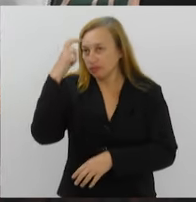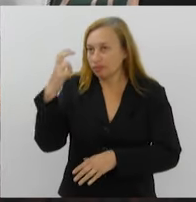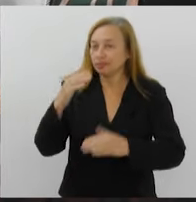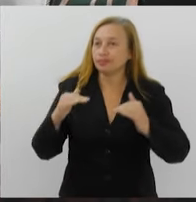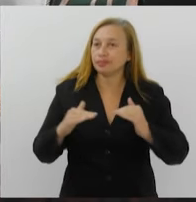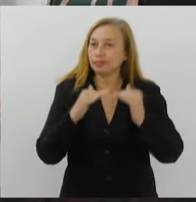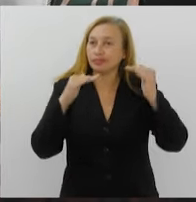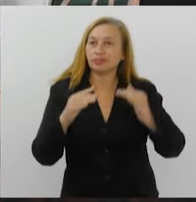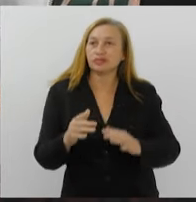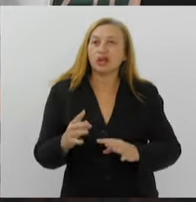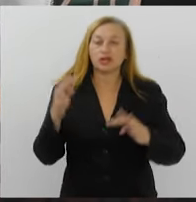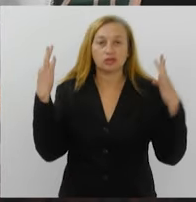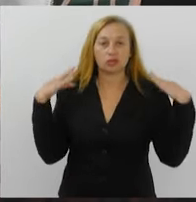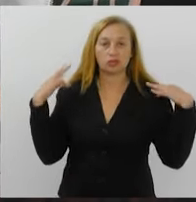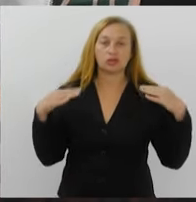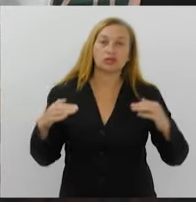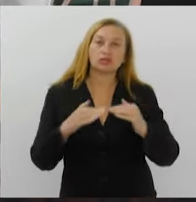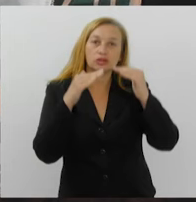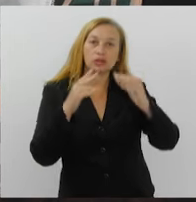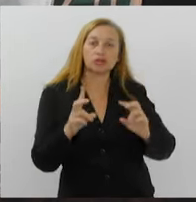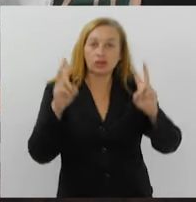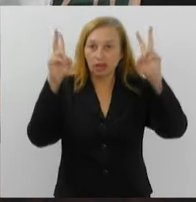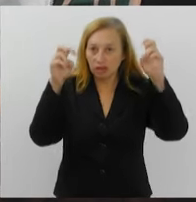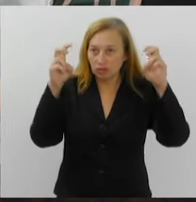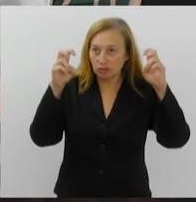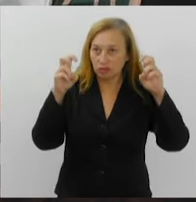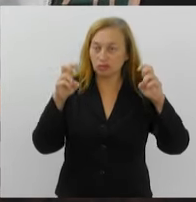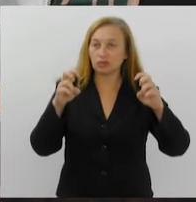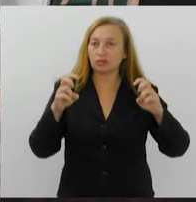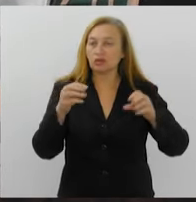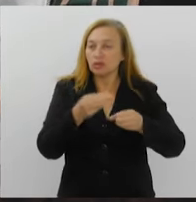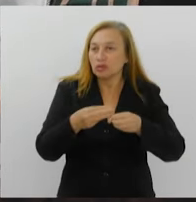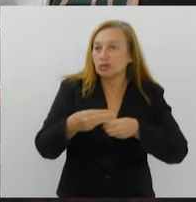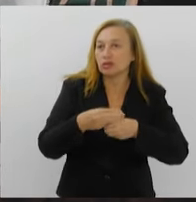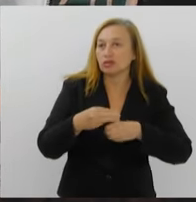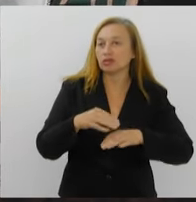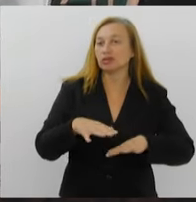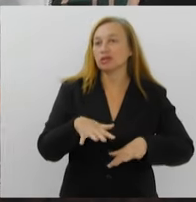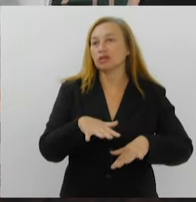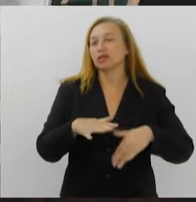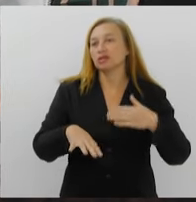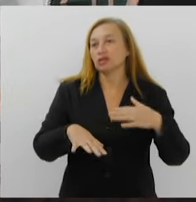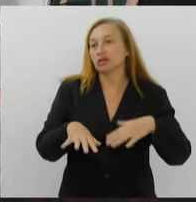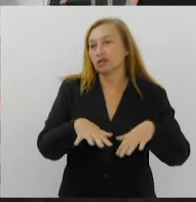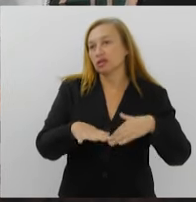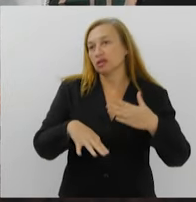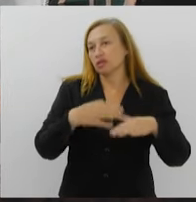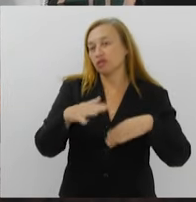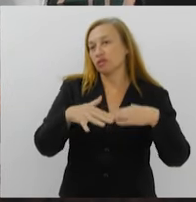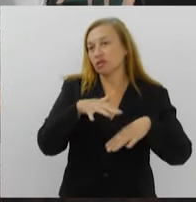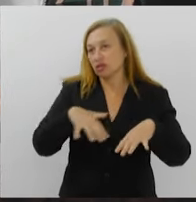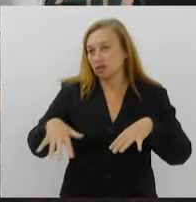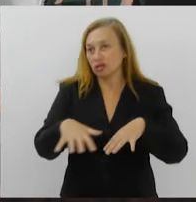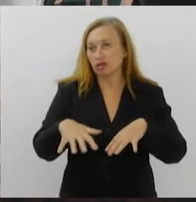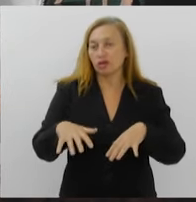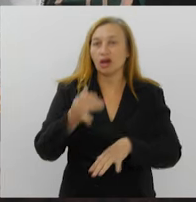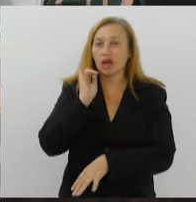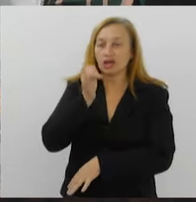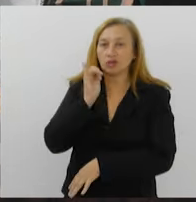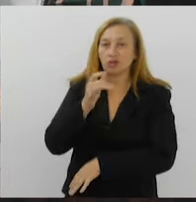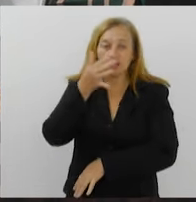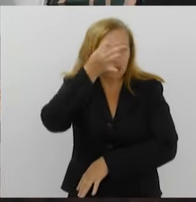favorável, Turismo favorável, Assuntos Municipais e Desenvolvimento Regional favorável. Relatores, deputados